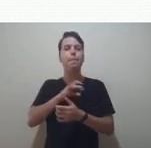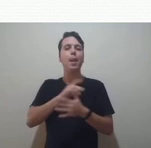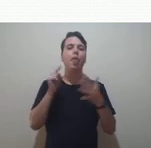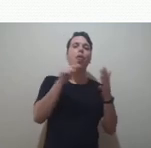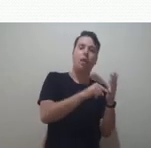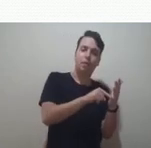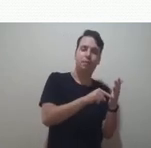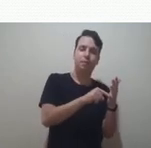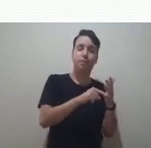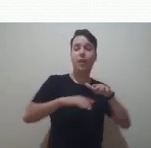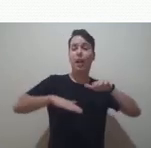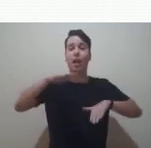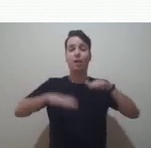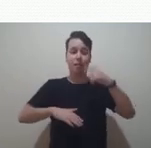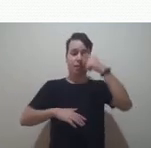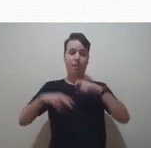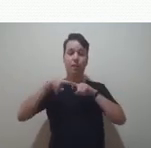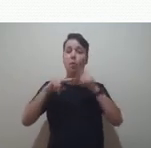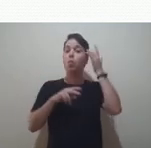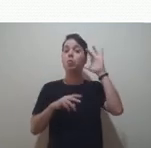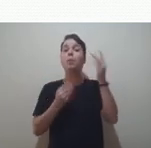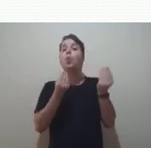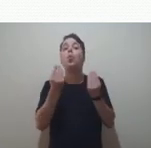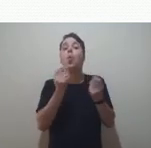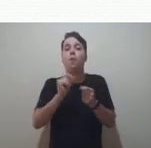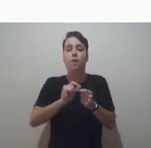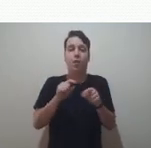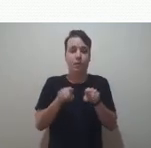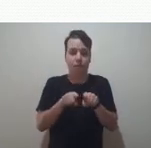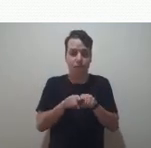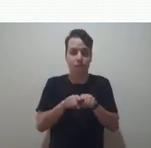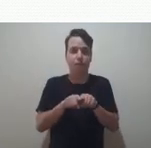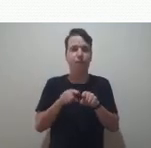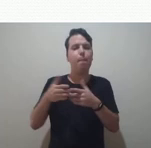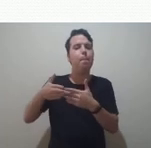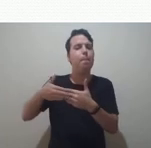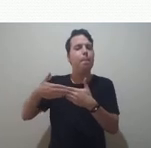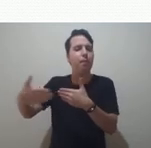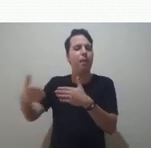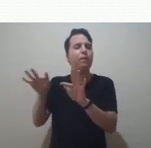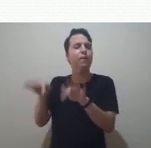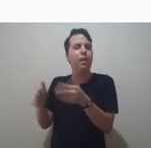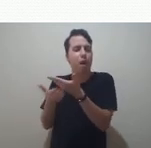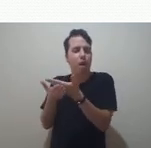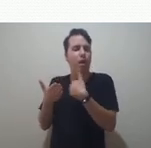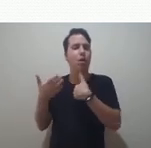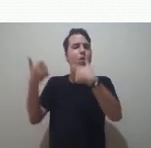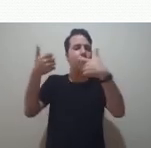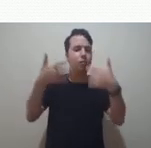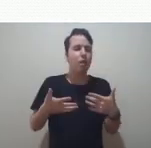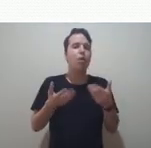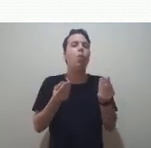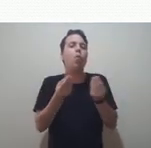denunciar essas situações e muitas vezes também ele não sabe como fazer isso. Então, mais para o final da